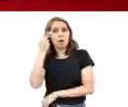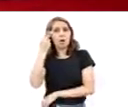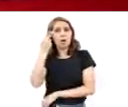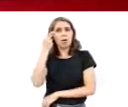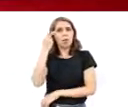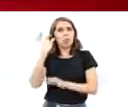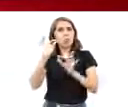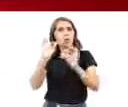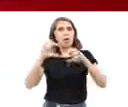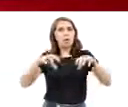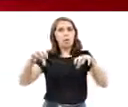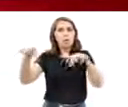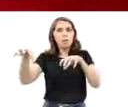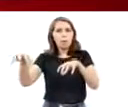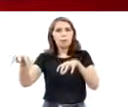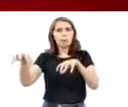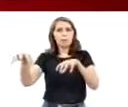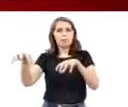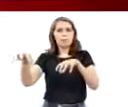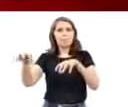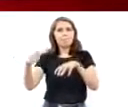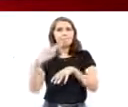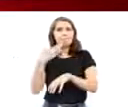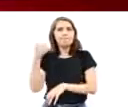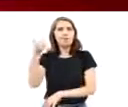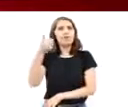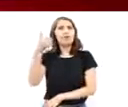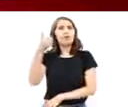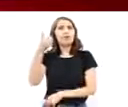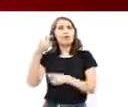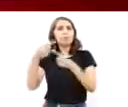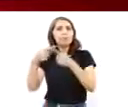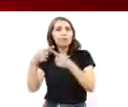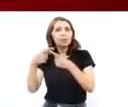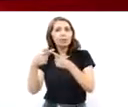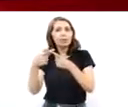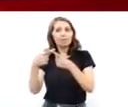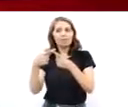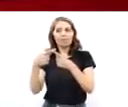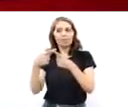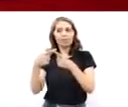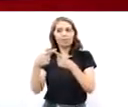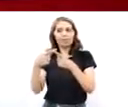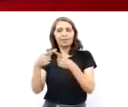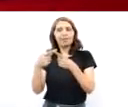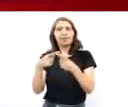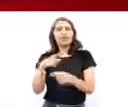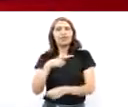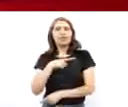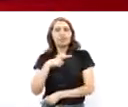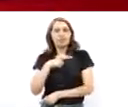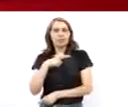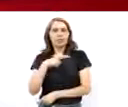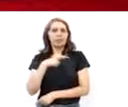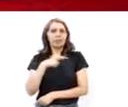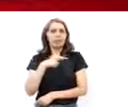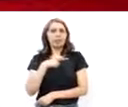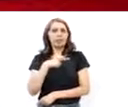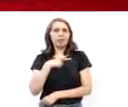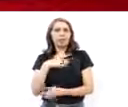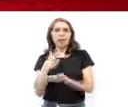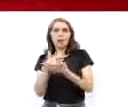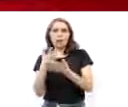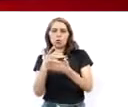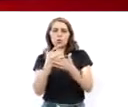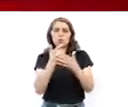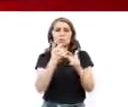de jurisprudência, porque estava muito solto. Umas escolas entregavam atividades